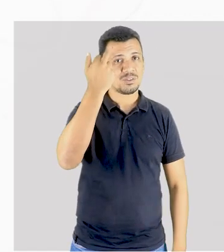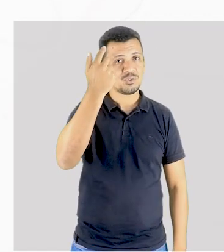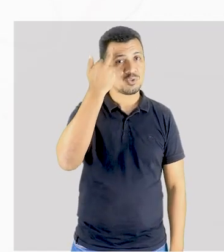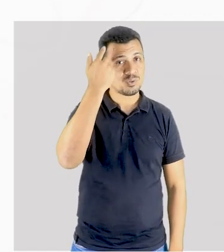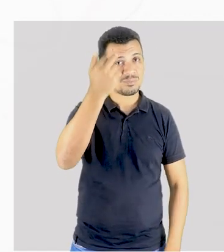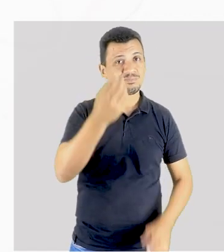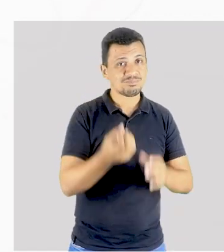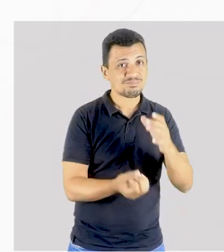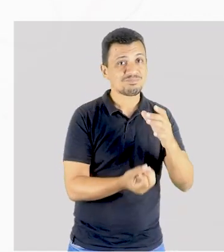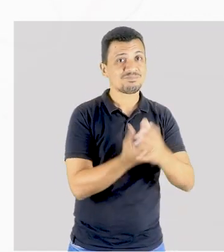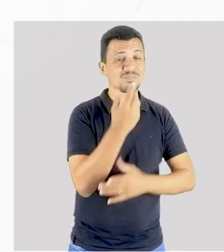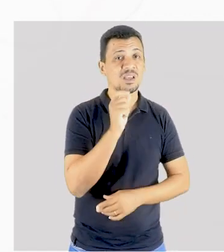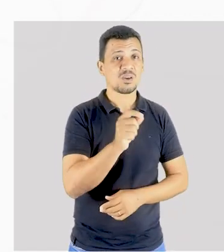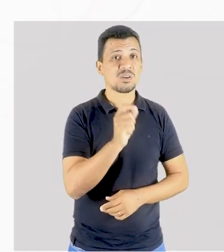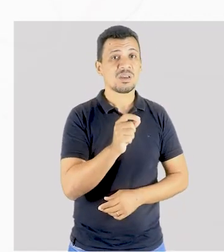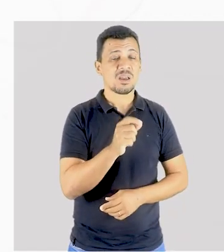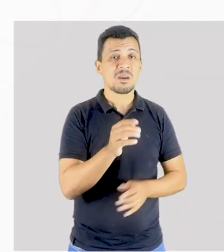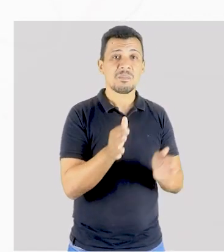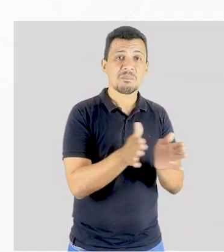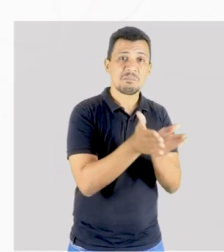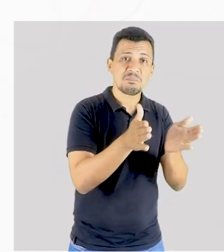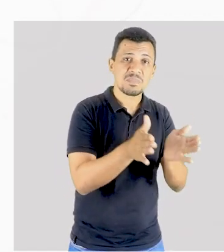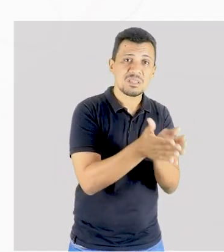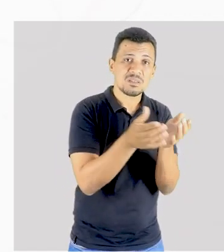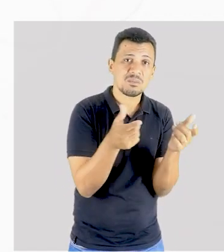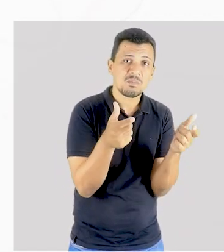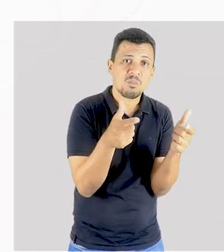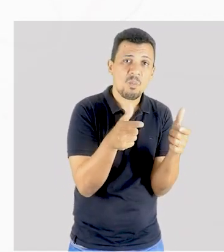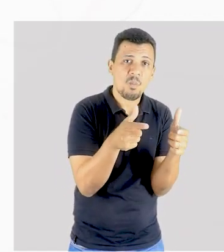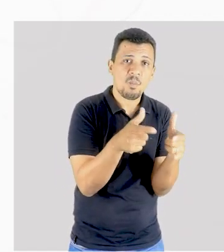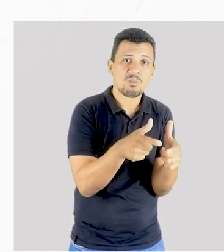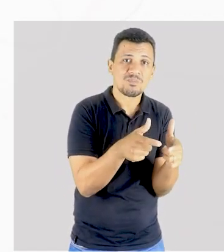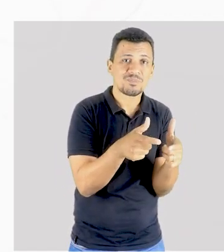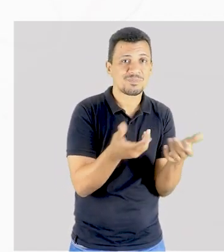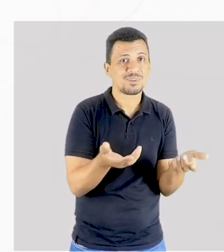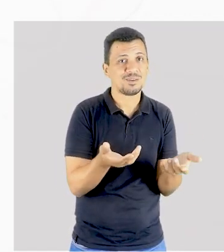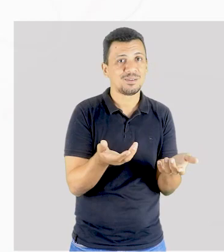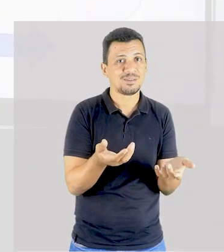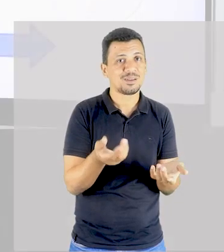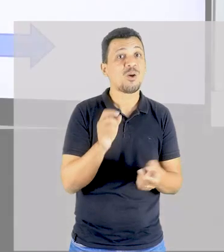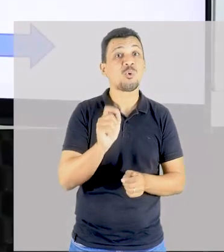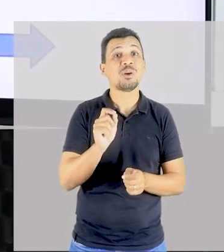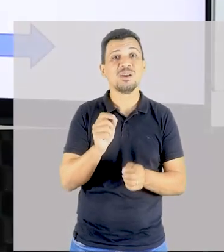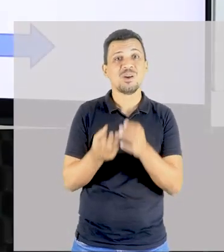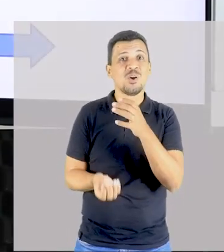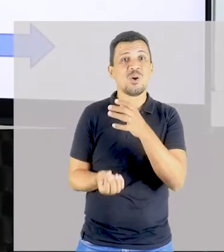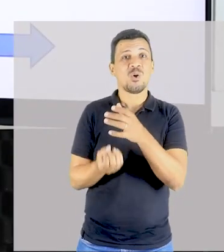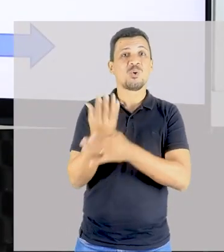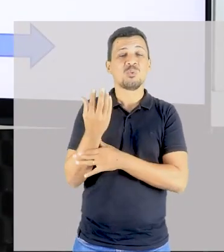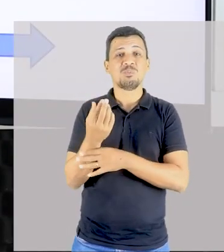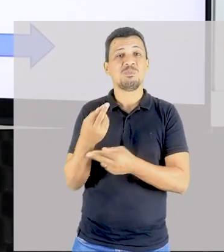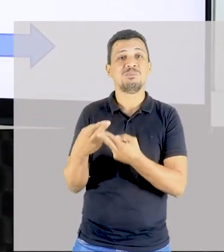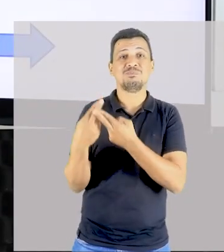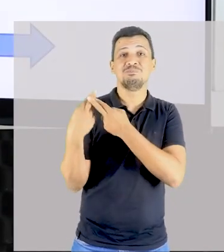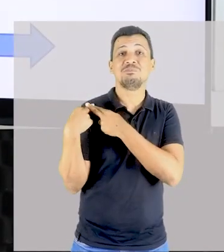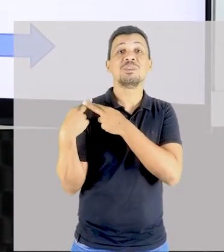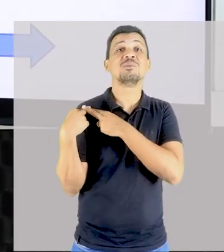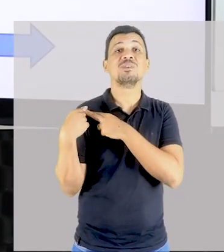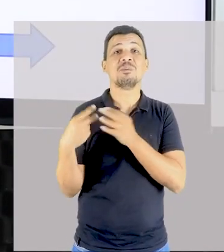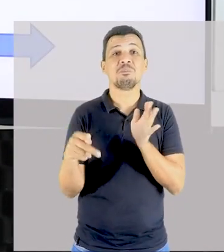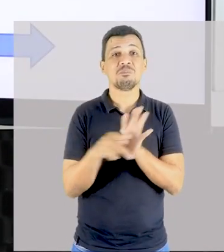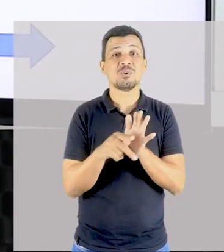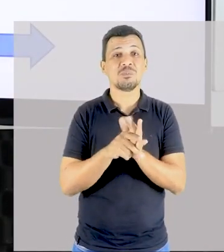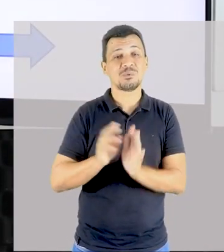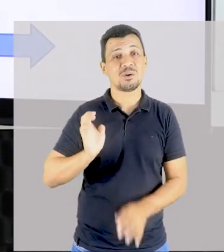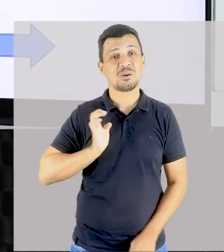implementaram para reduzir a miséria que geravam que elas mesmos geravam né a elite a classe dominante gerava